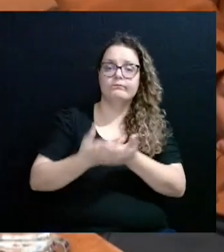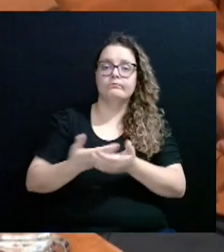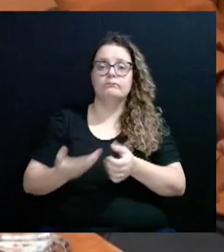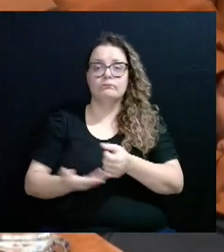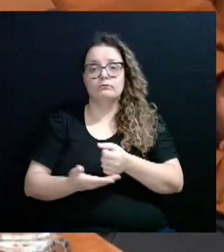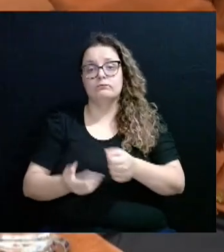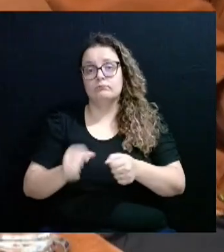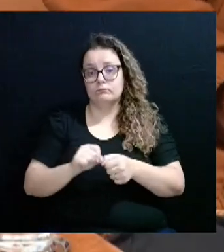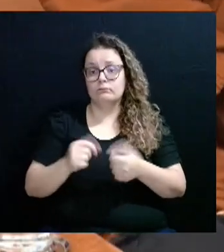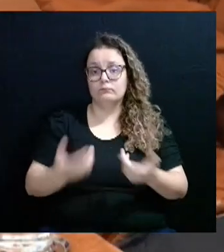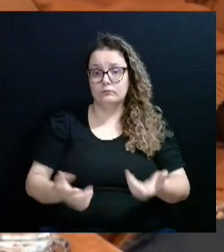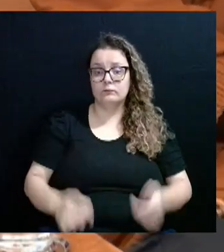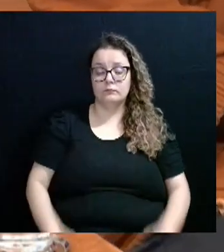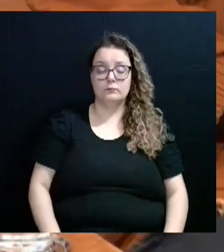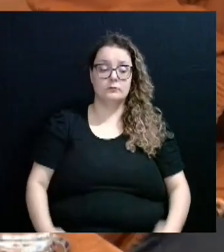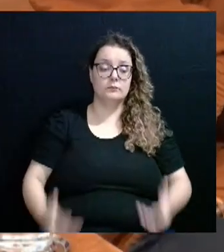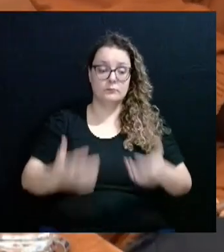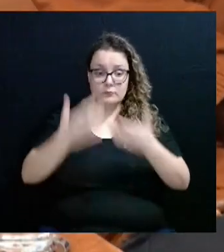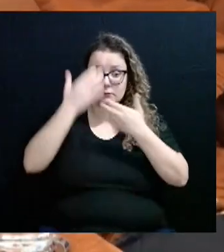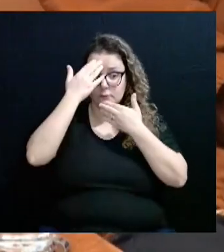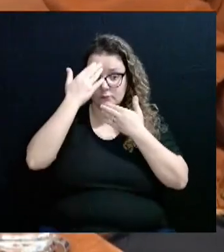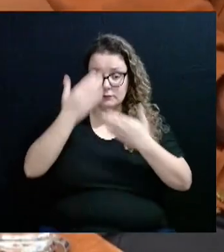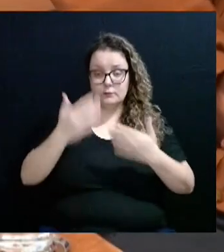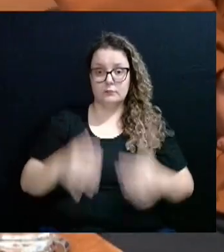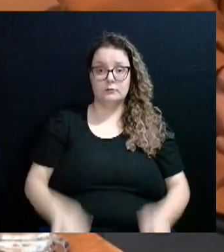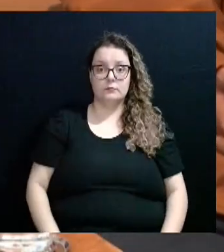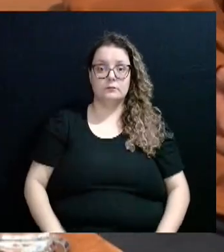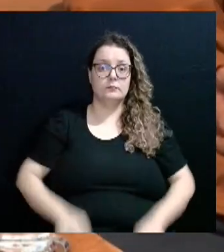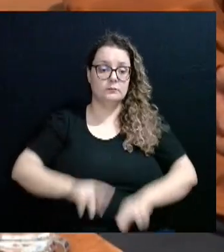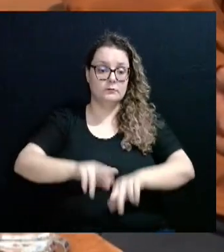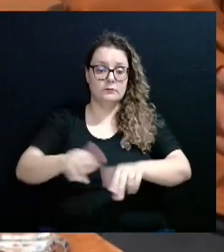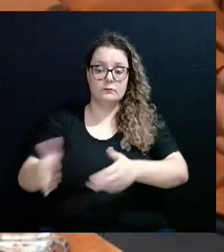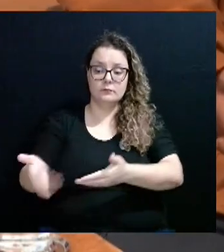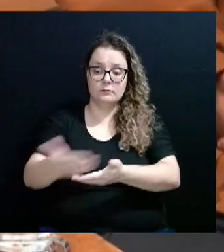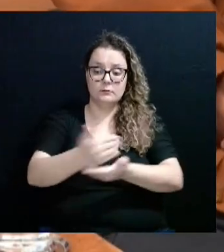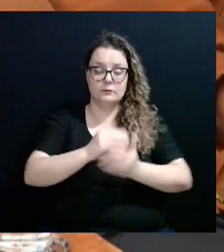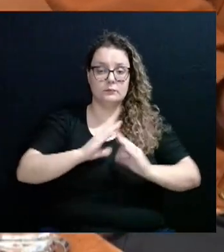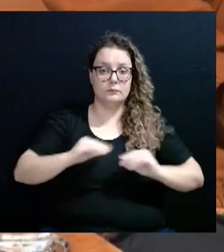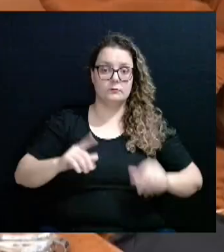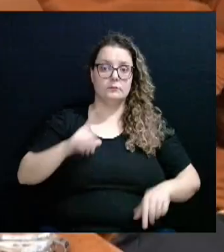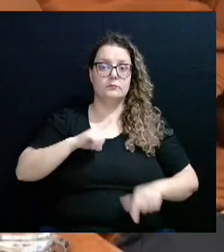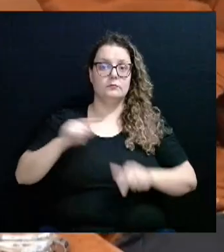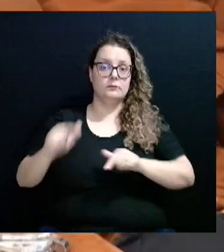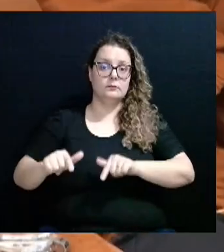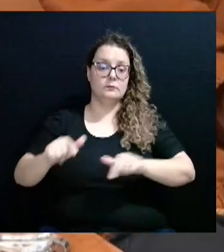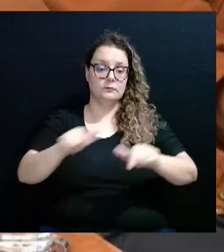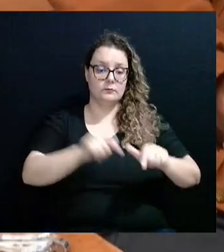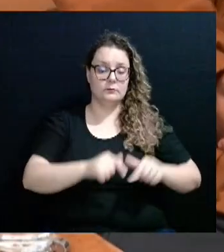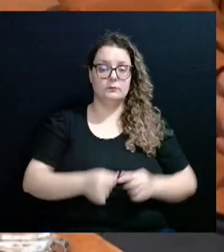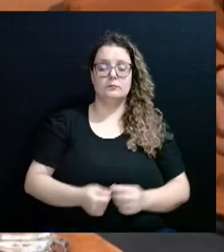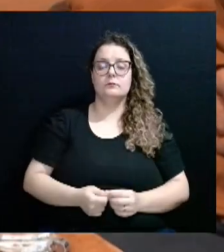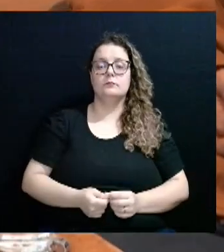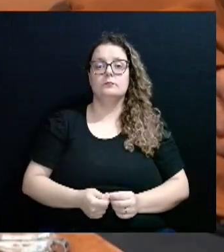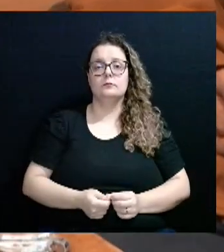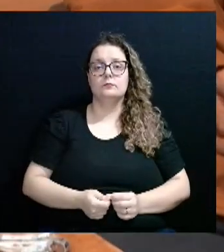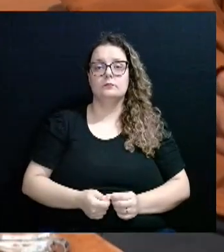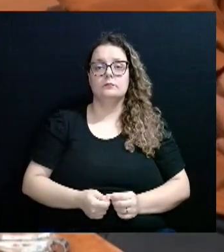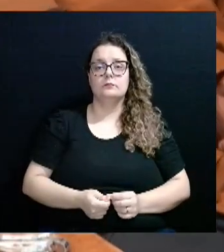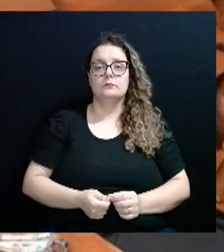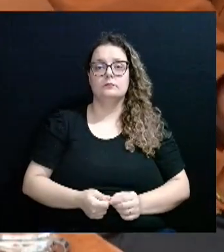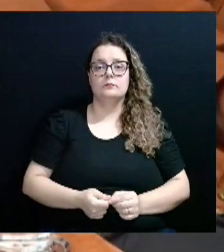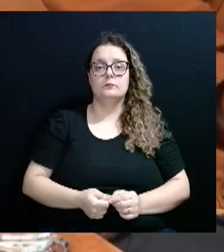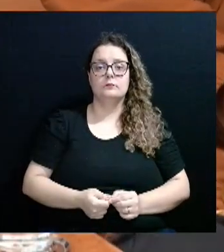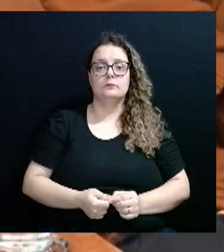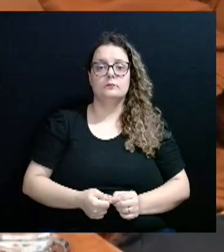quero agradecer aqui as várias acolhidas que a gente teve nos territórios, né? A gente mapeou muitas iniciativas